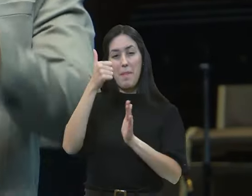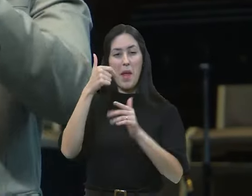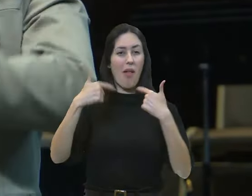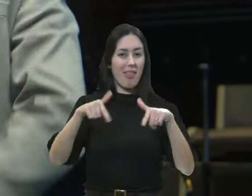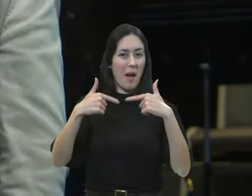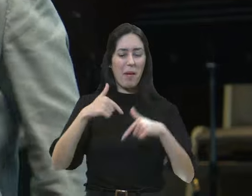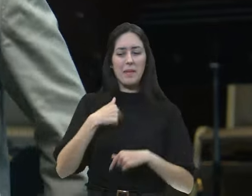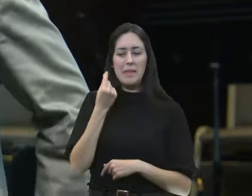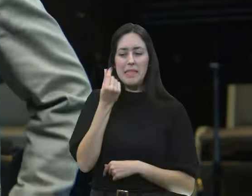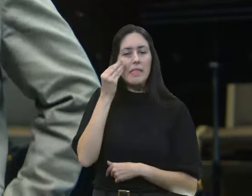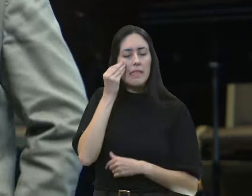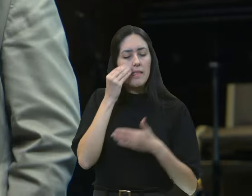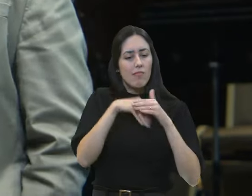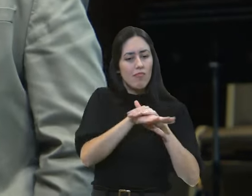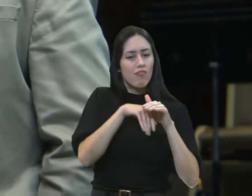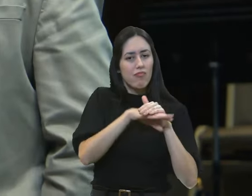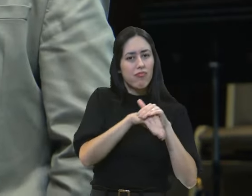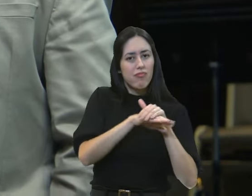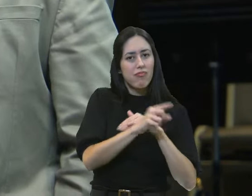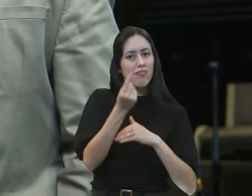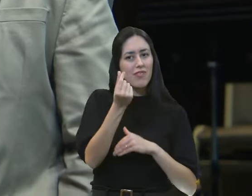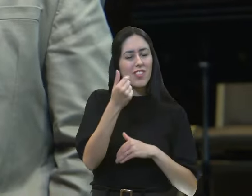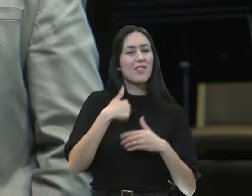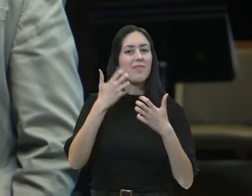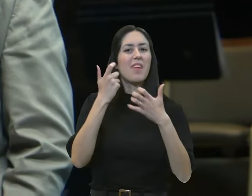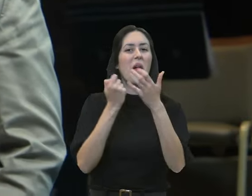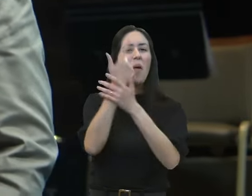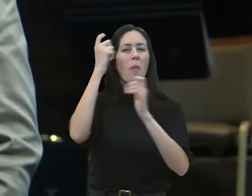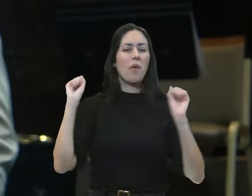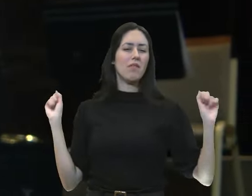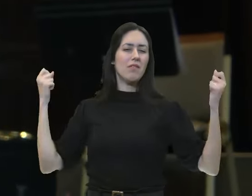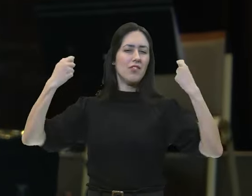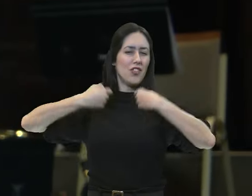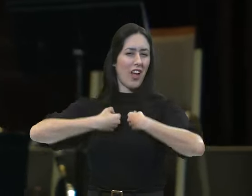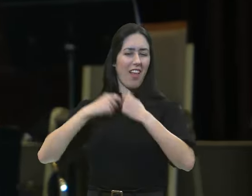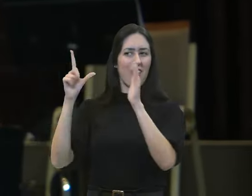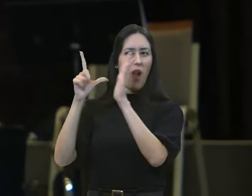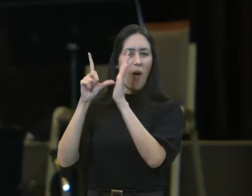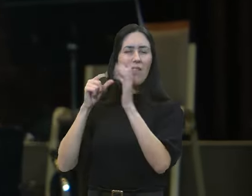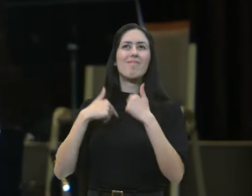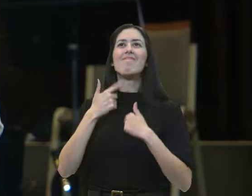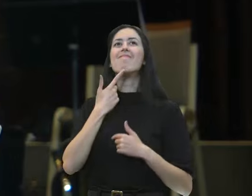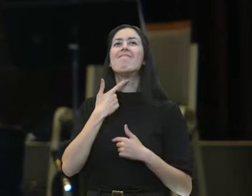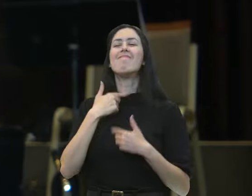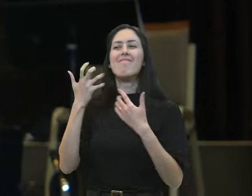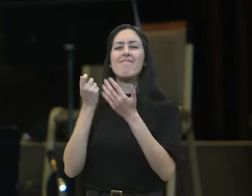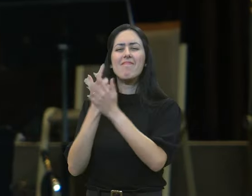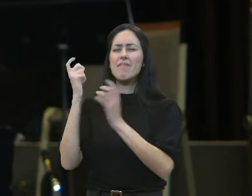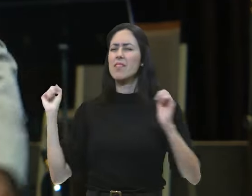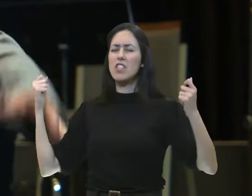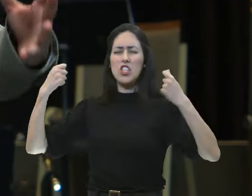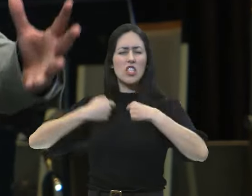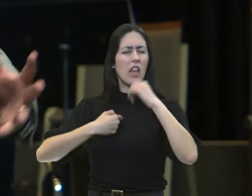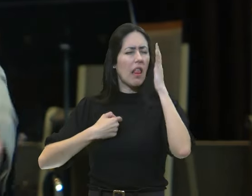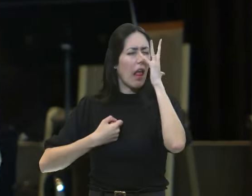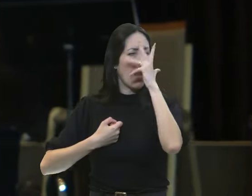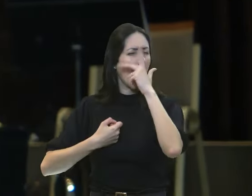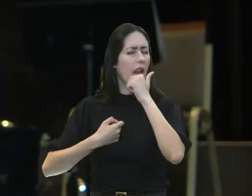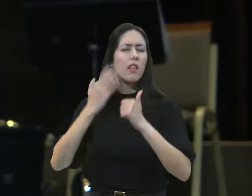juntando um dinheirinho para tentar comprar uma jaqueta que eu tinha visto numa loja. Ela era linda,